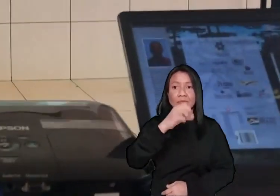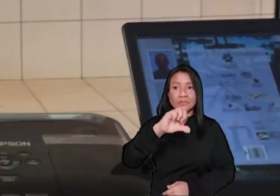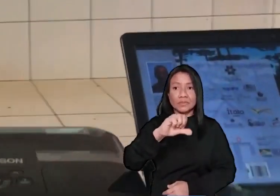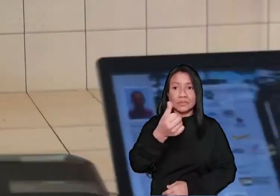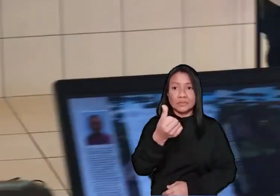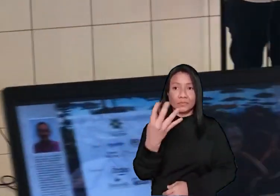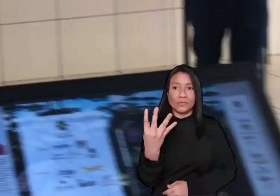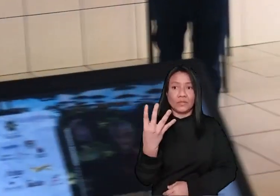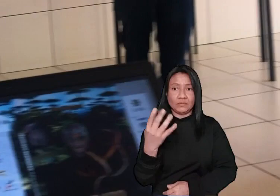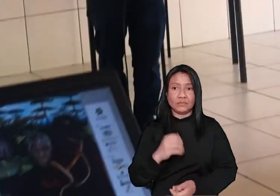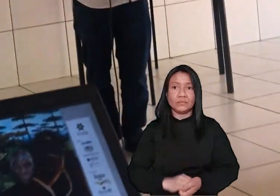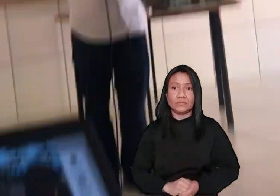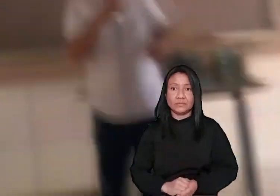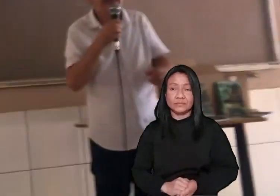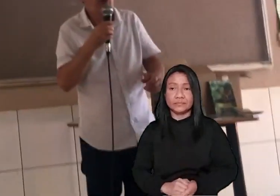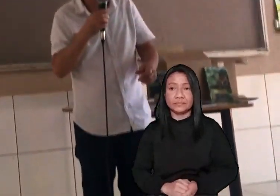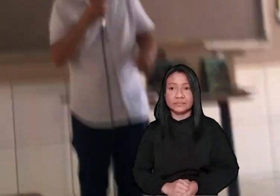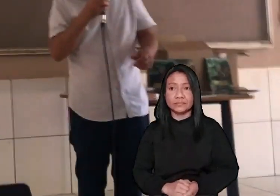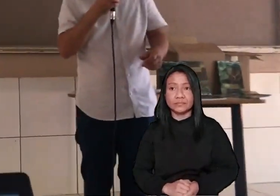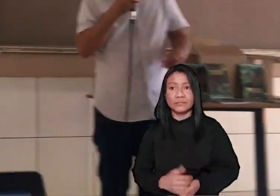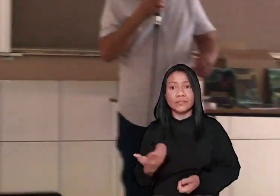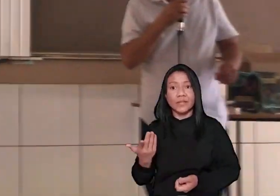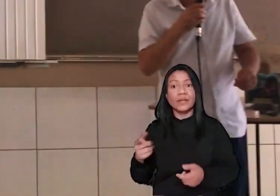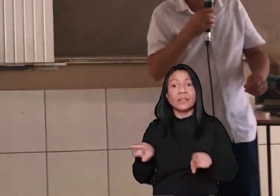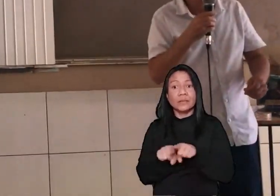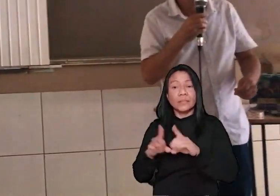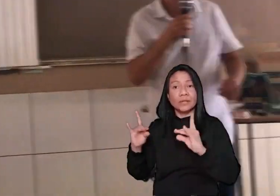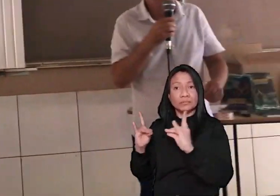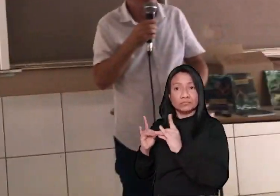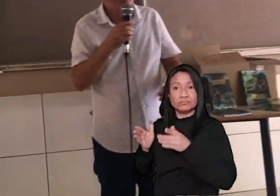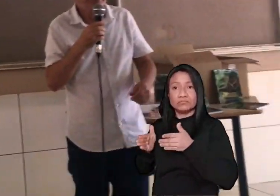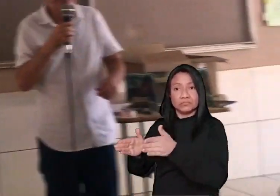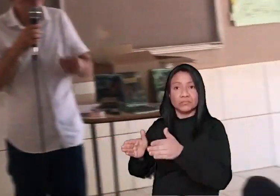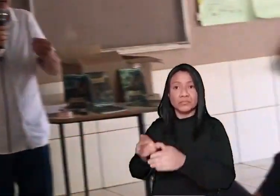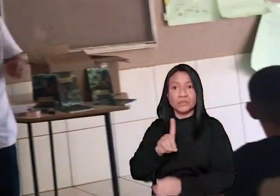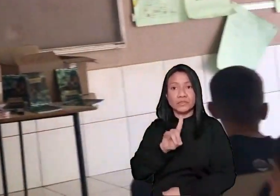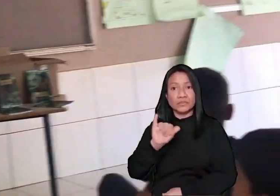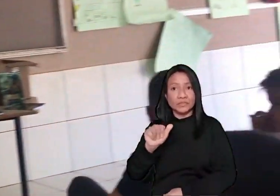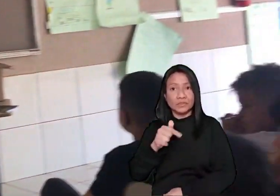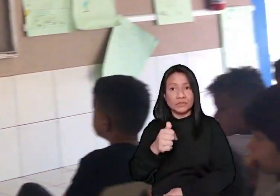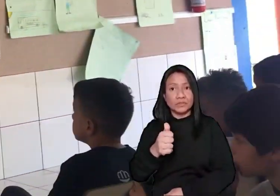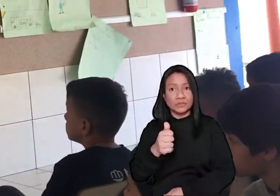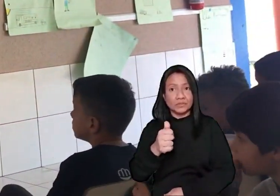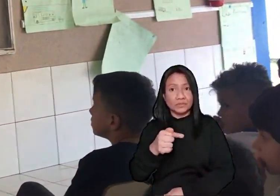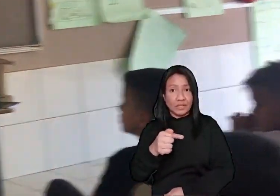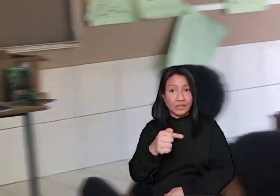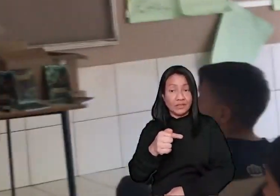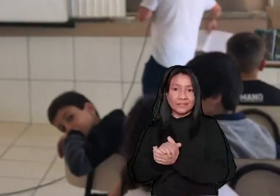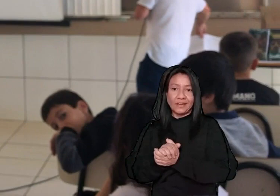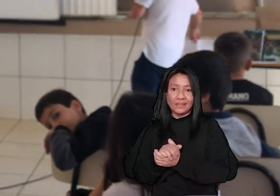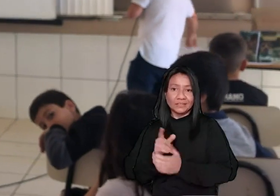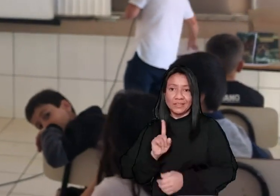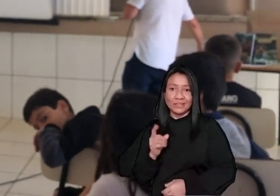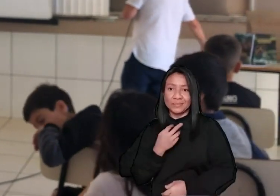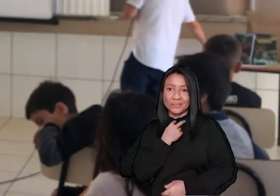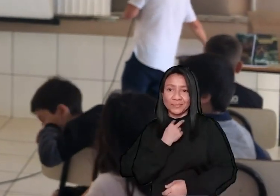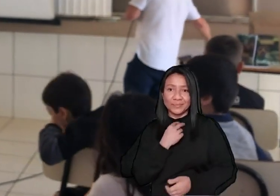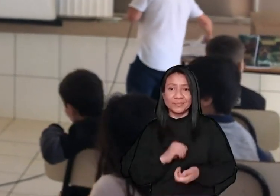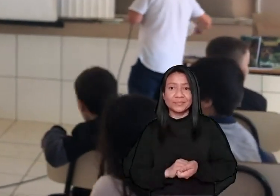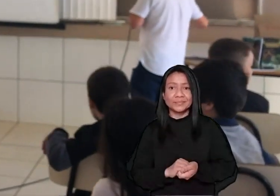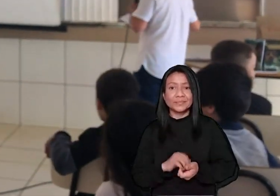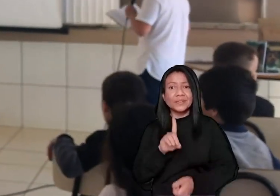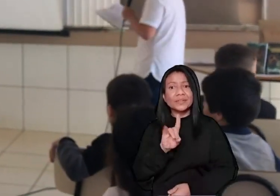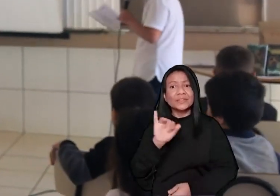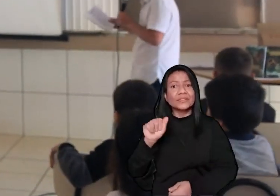dia 17 de agosto de 64, na cidade que ele nasceu.